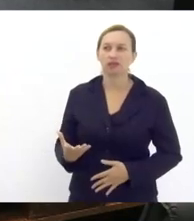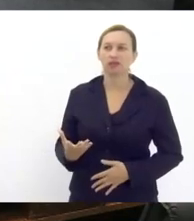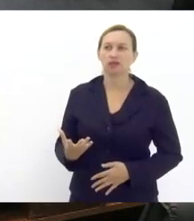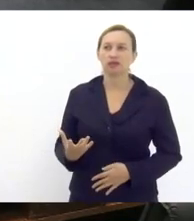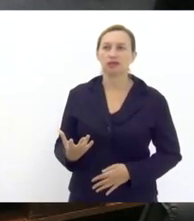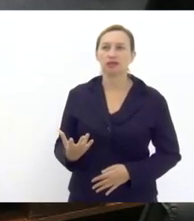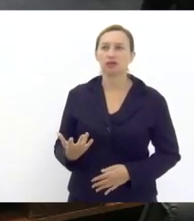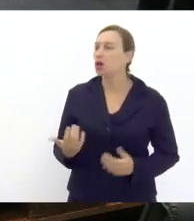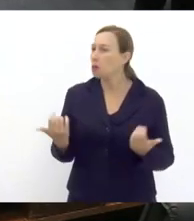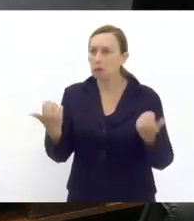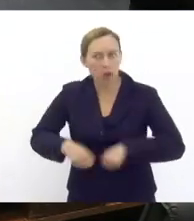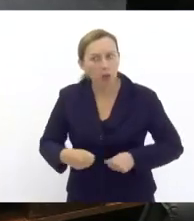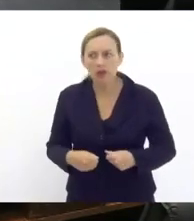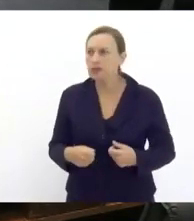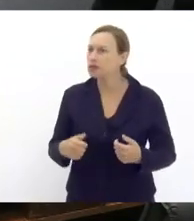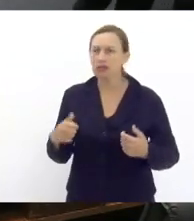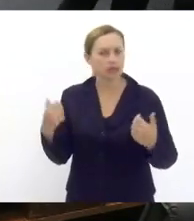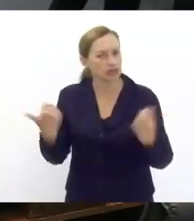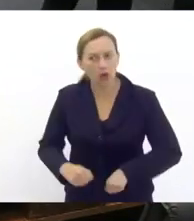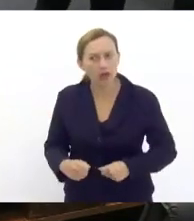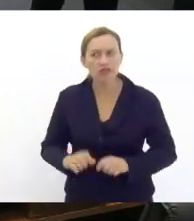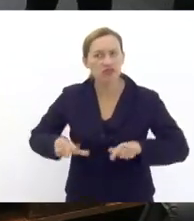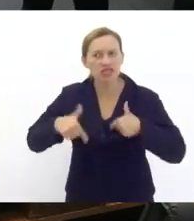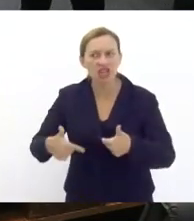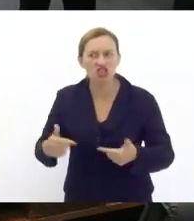Deputado, não precisa chegar a esse ponto.